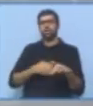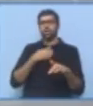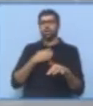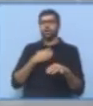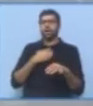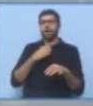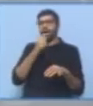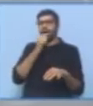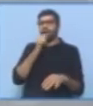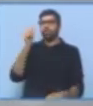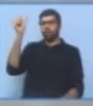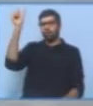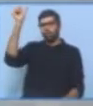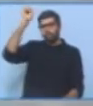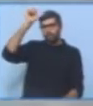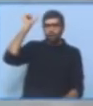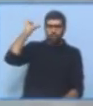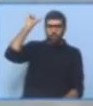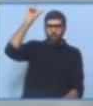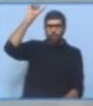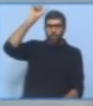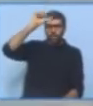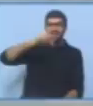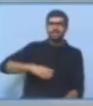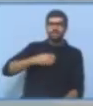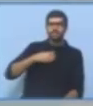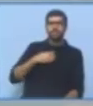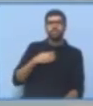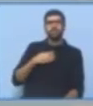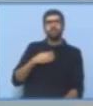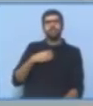preciso momento em que a água me tocou na testa, eu senti